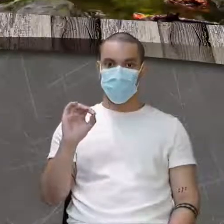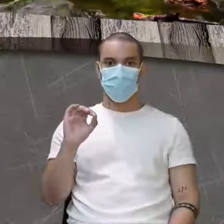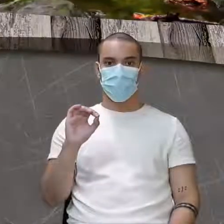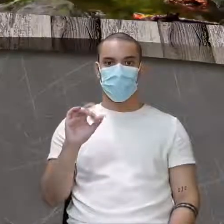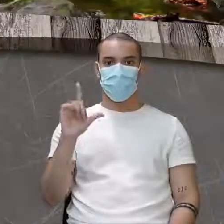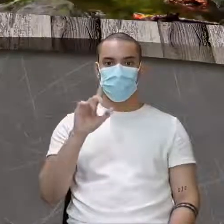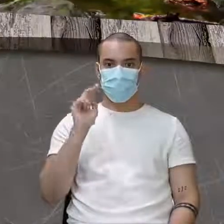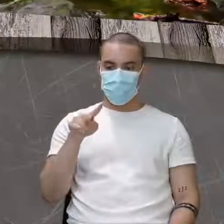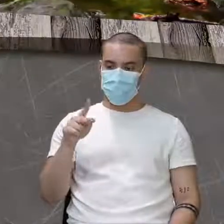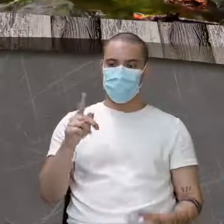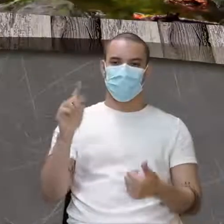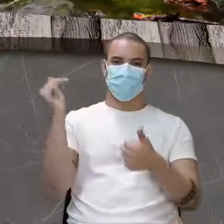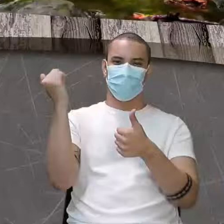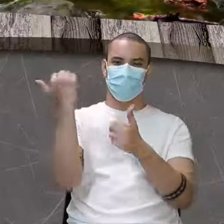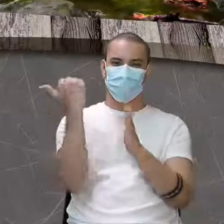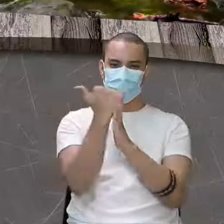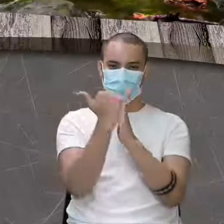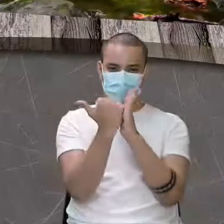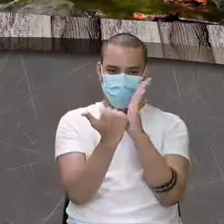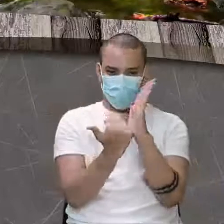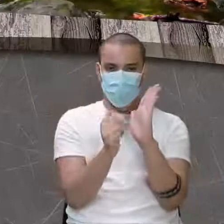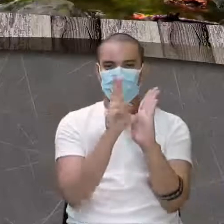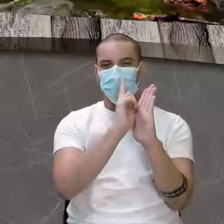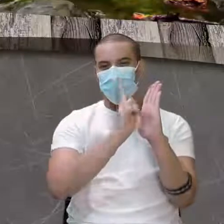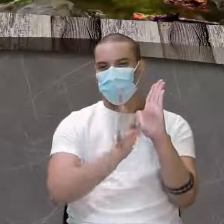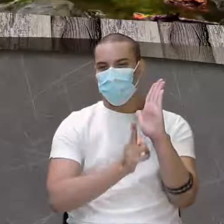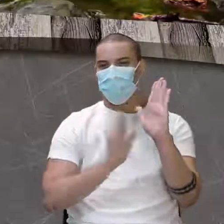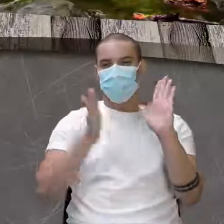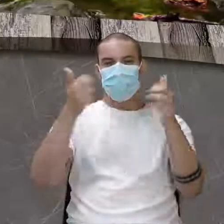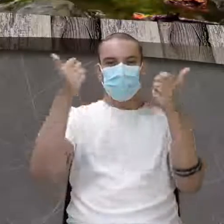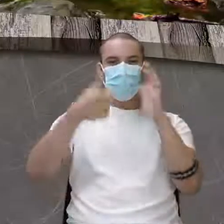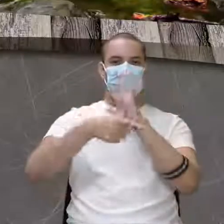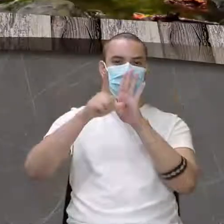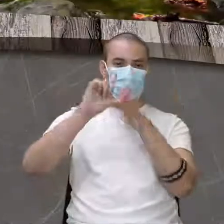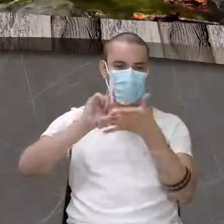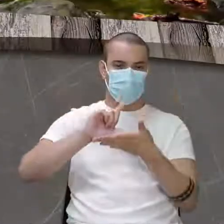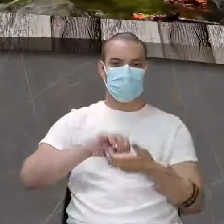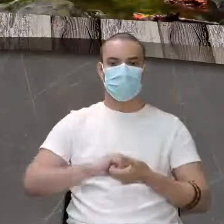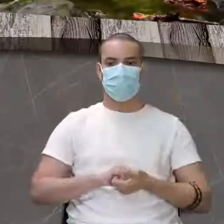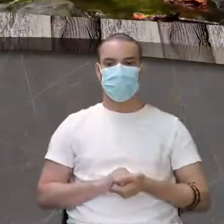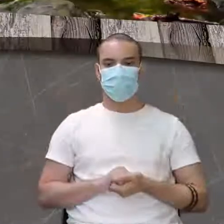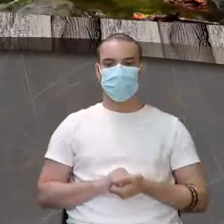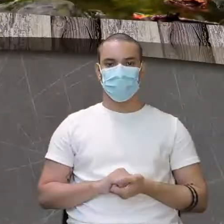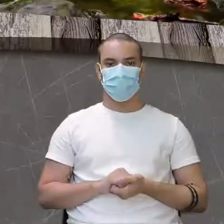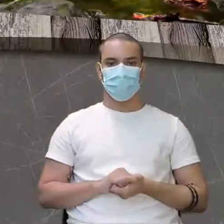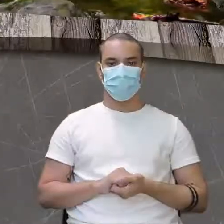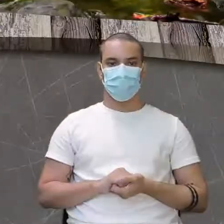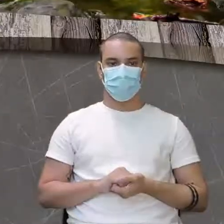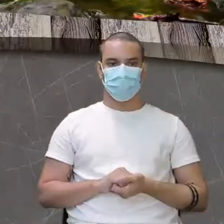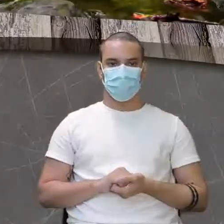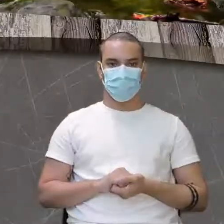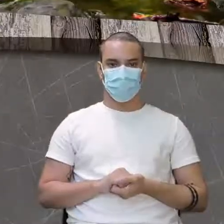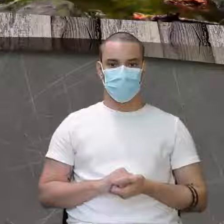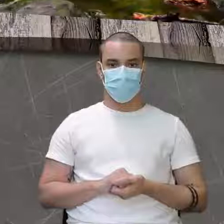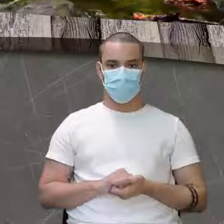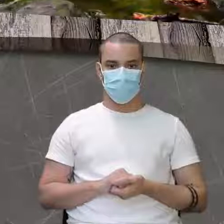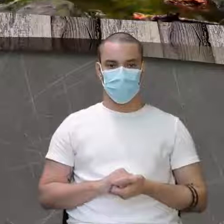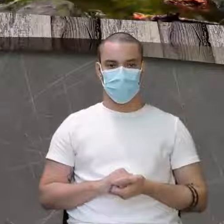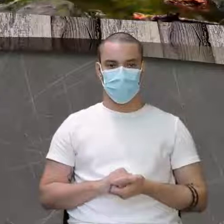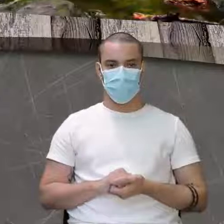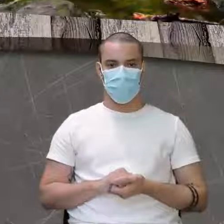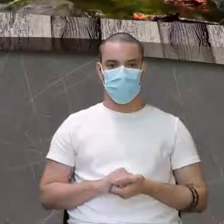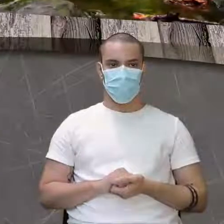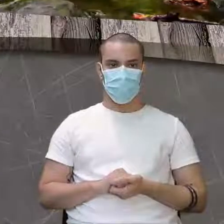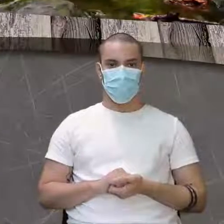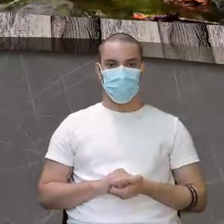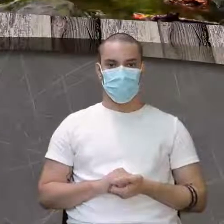vê precipitação, vê evaporação, vê infiltração, vê transpiração,